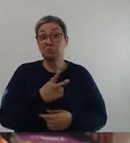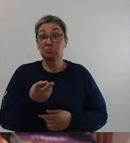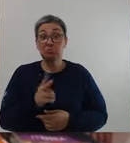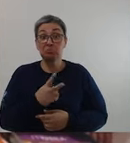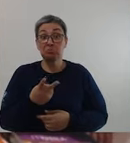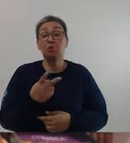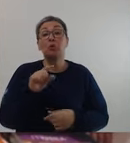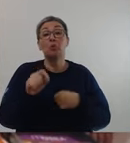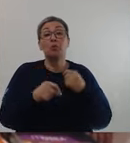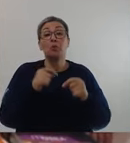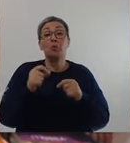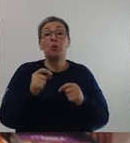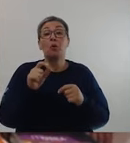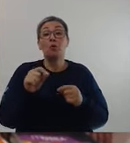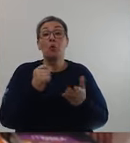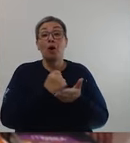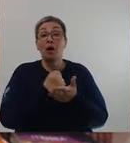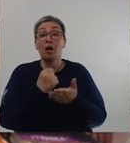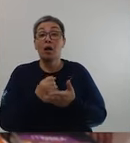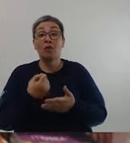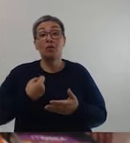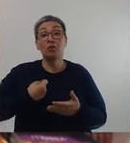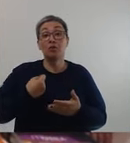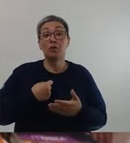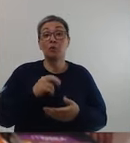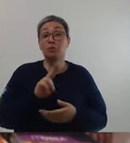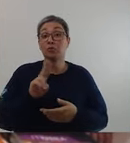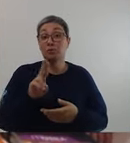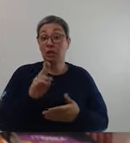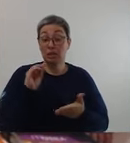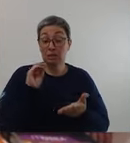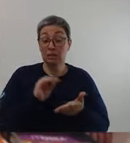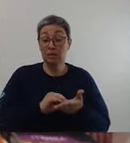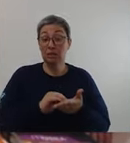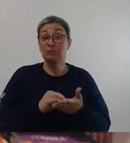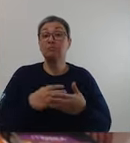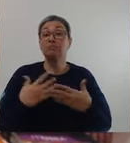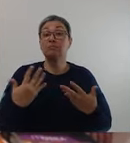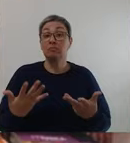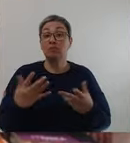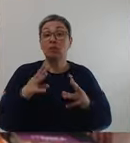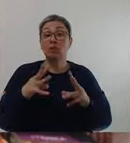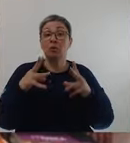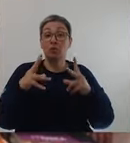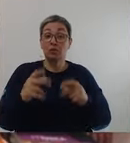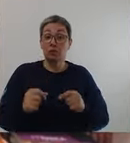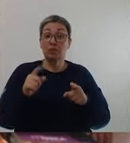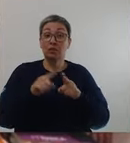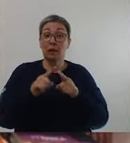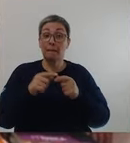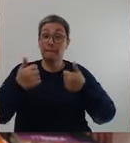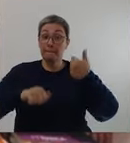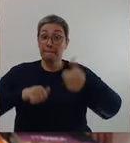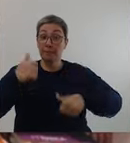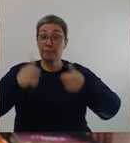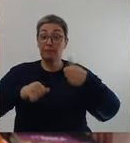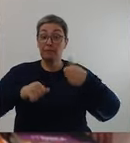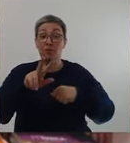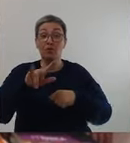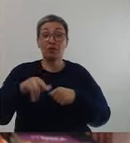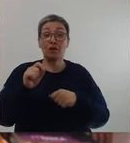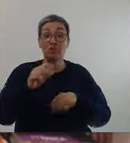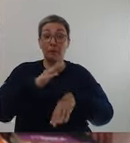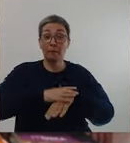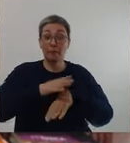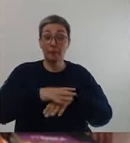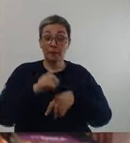de nascimento? Em qual cartório está registrado esse documento? Tudo isso aí é uma análise que